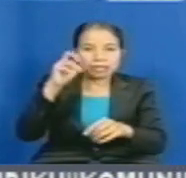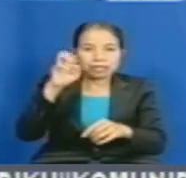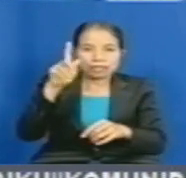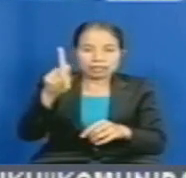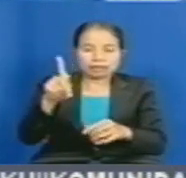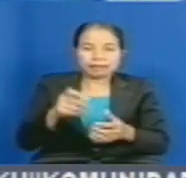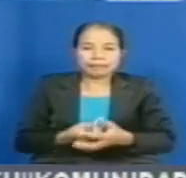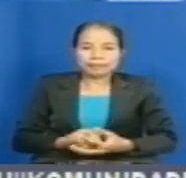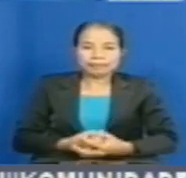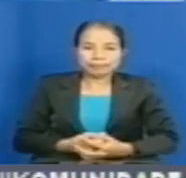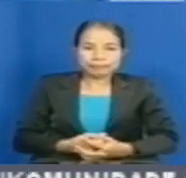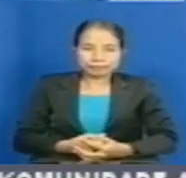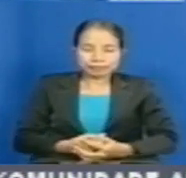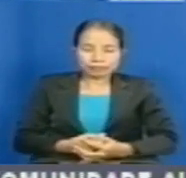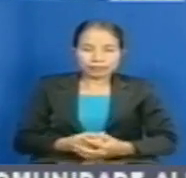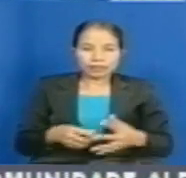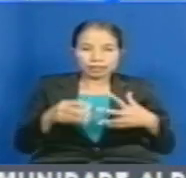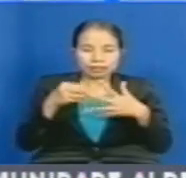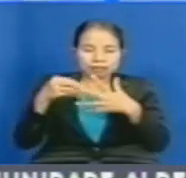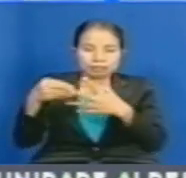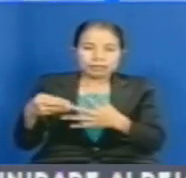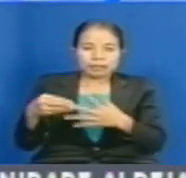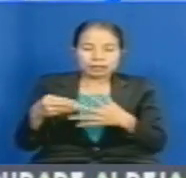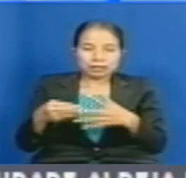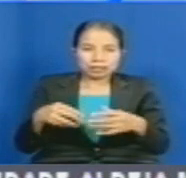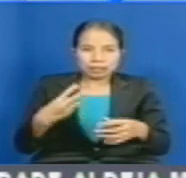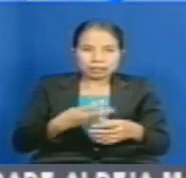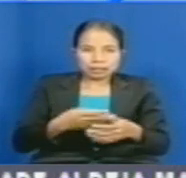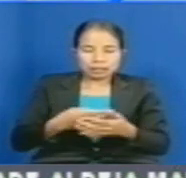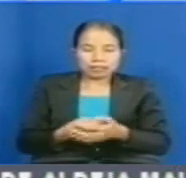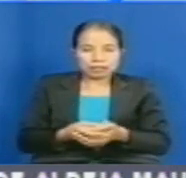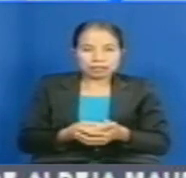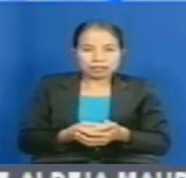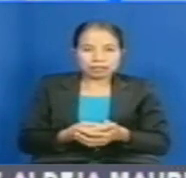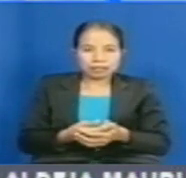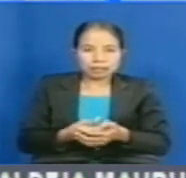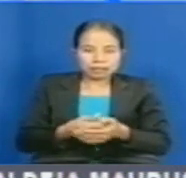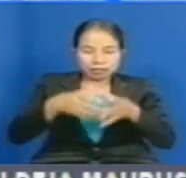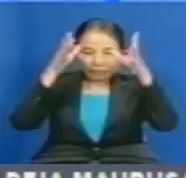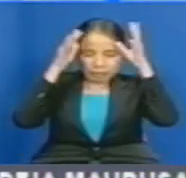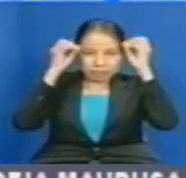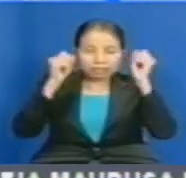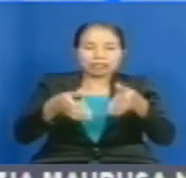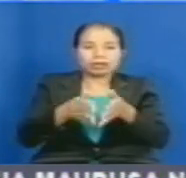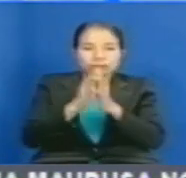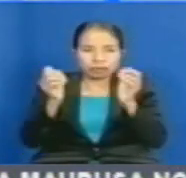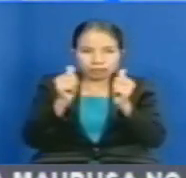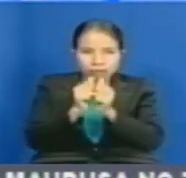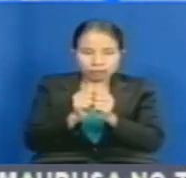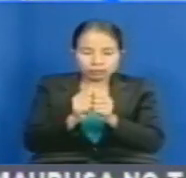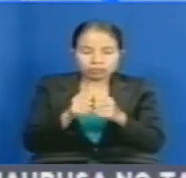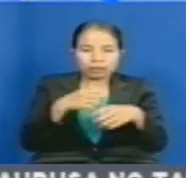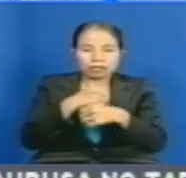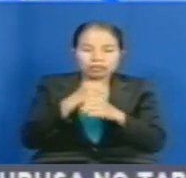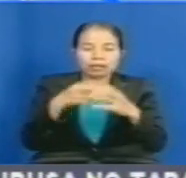no cooperação. Liliu, hoje também a sustância do Presidente da República, Mos, Russo, a tu, a Hamotuk, buka medidas fon Sira